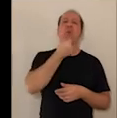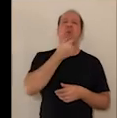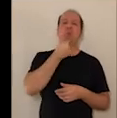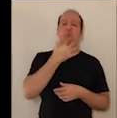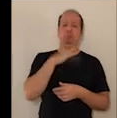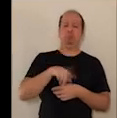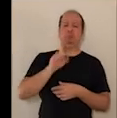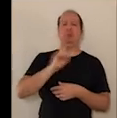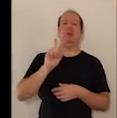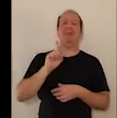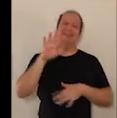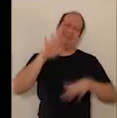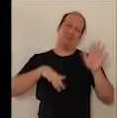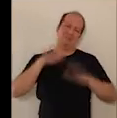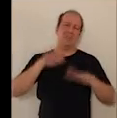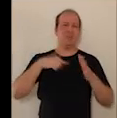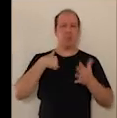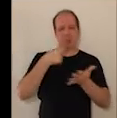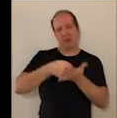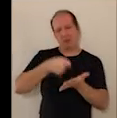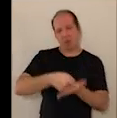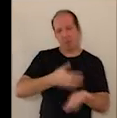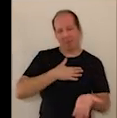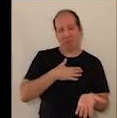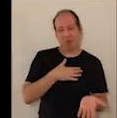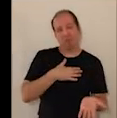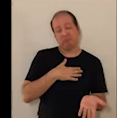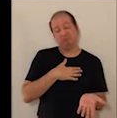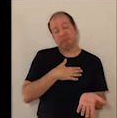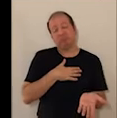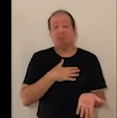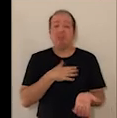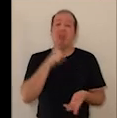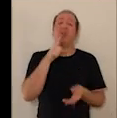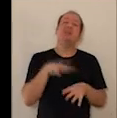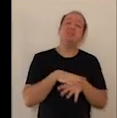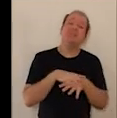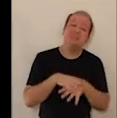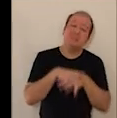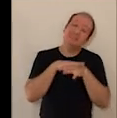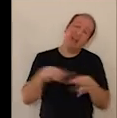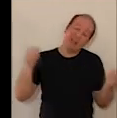Não seria, talvez, minha obrigação para fazê-lo sarar